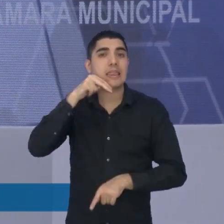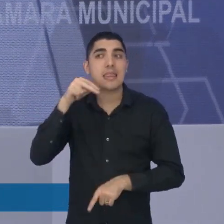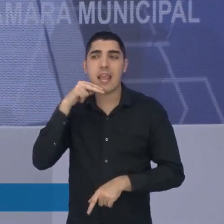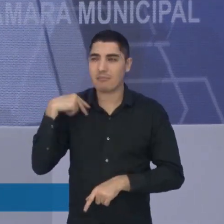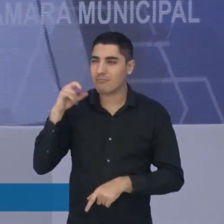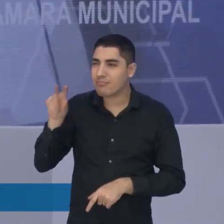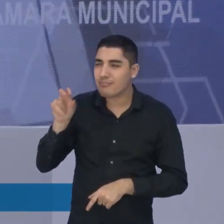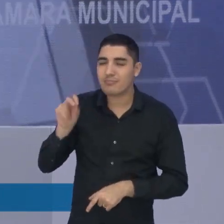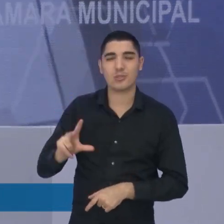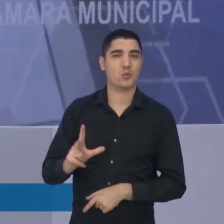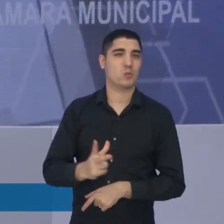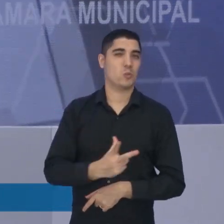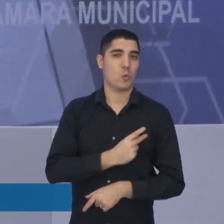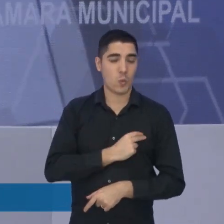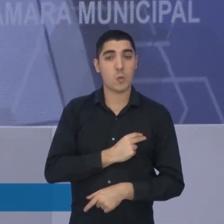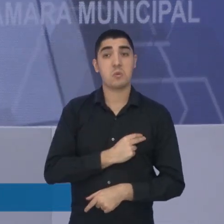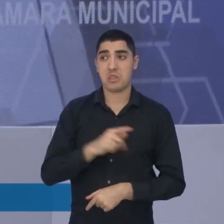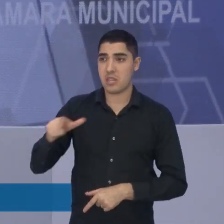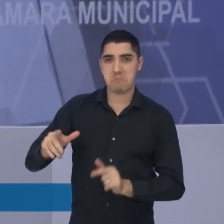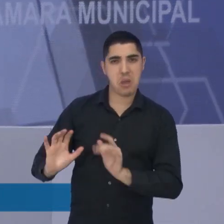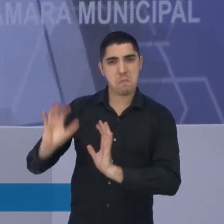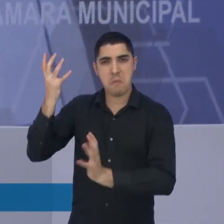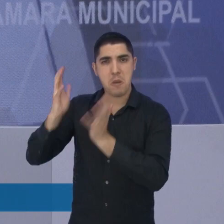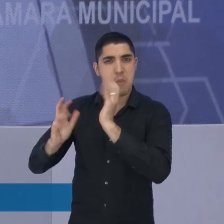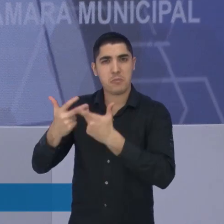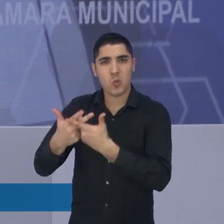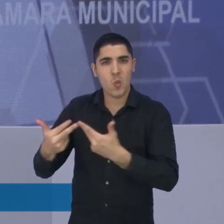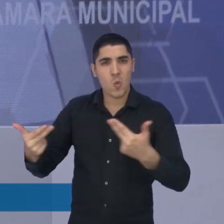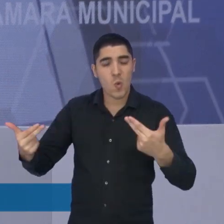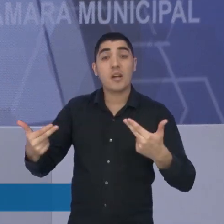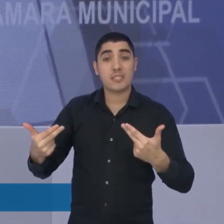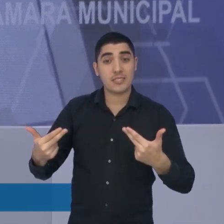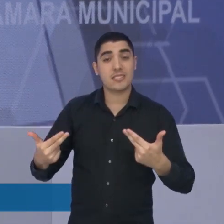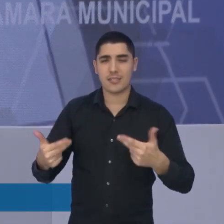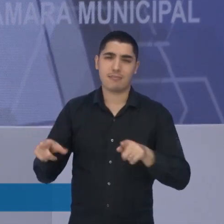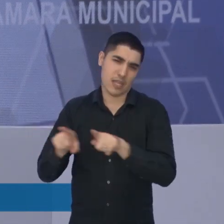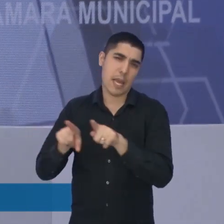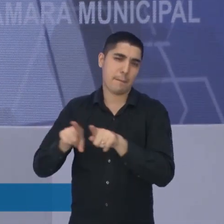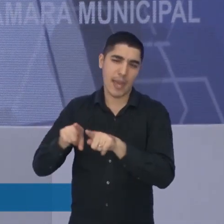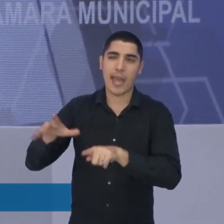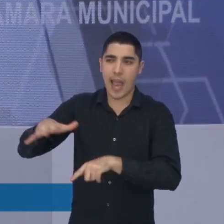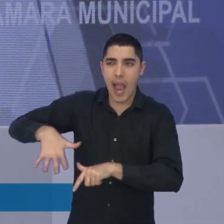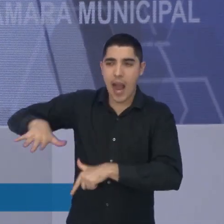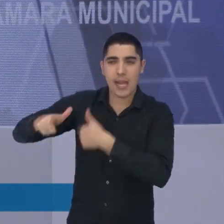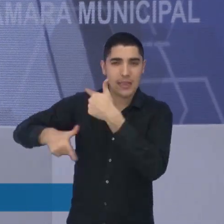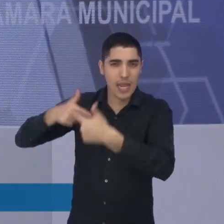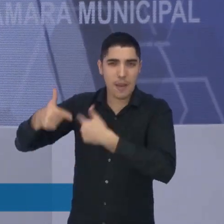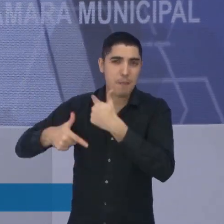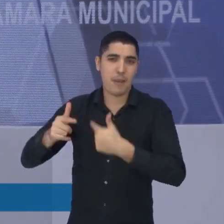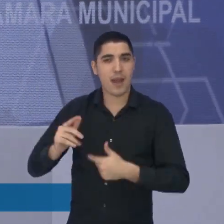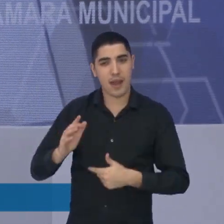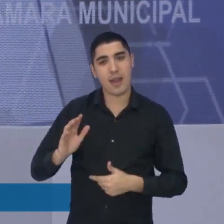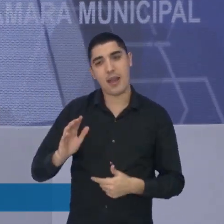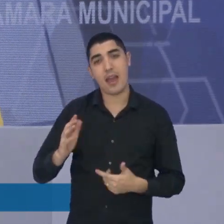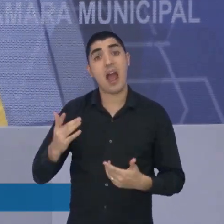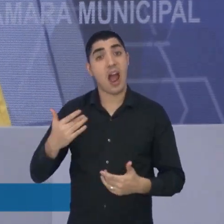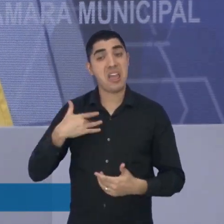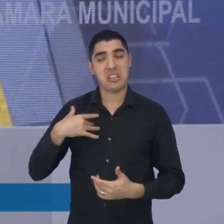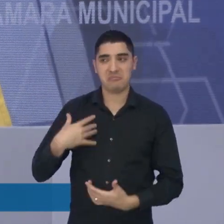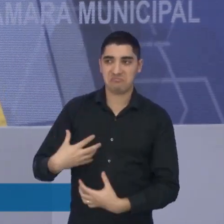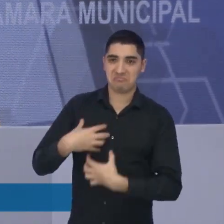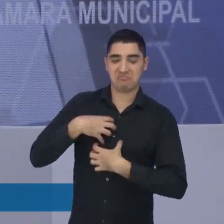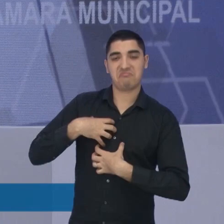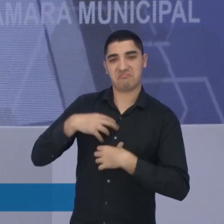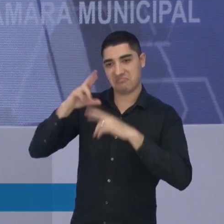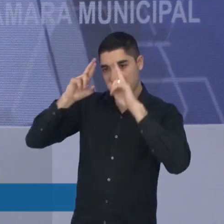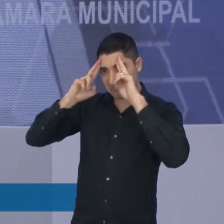em congressos e enfim, de trabalho também fez com que se aprendesse a respeitar. E